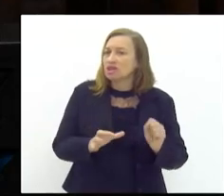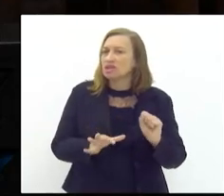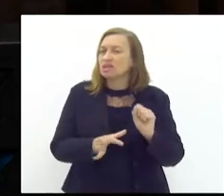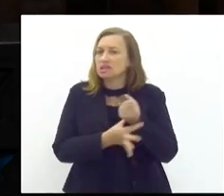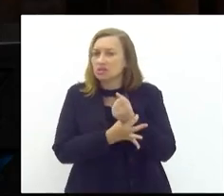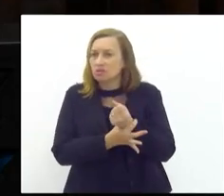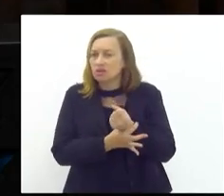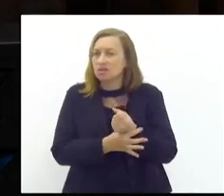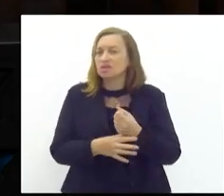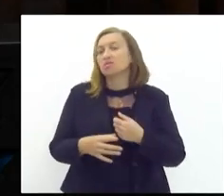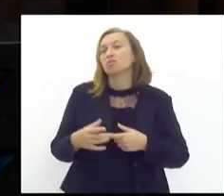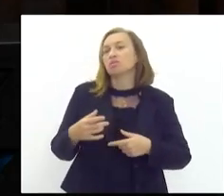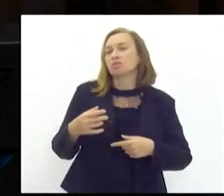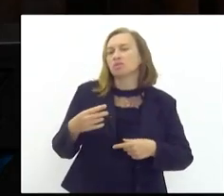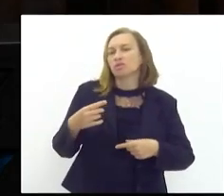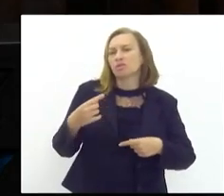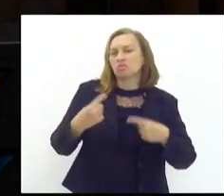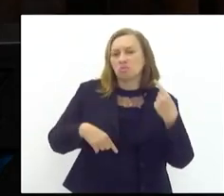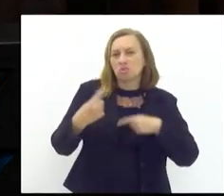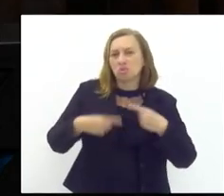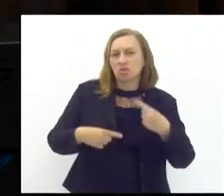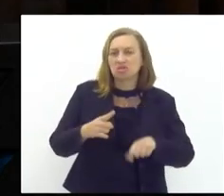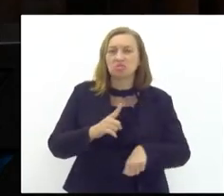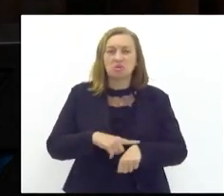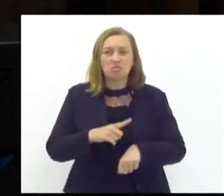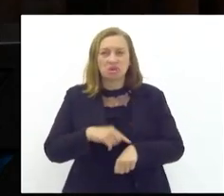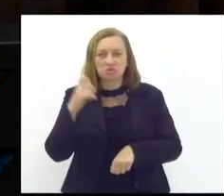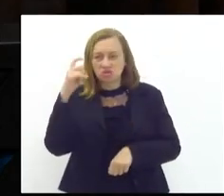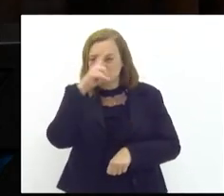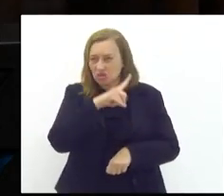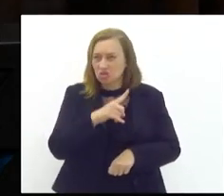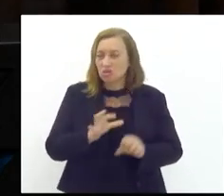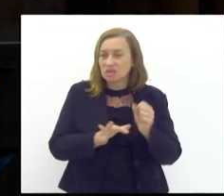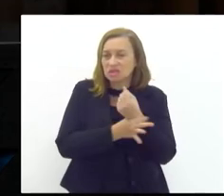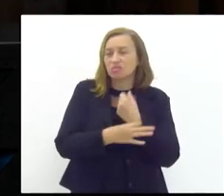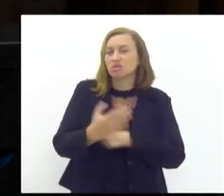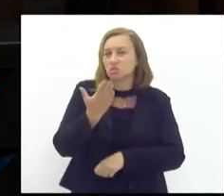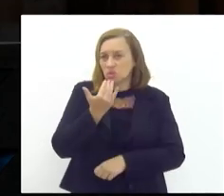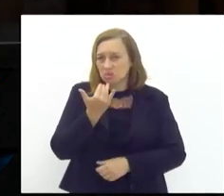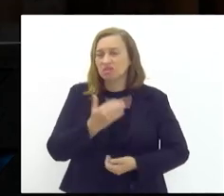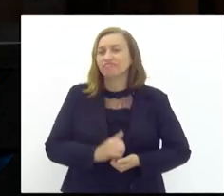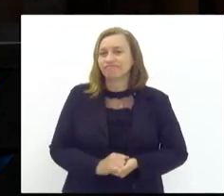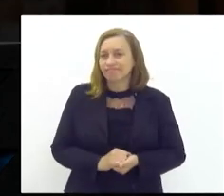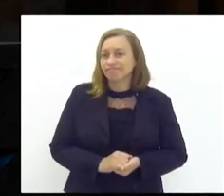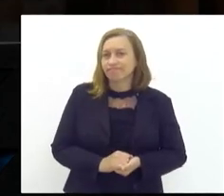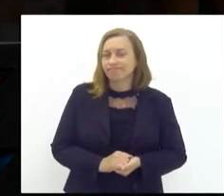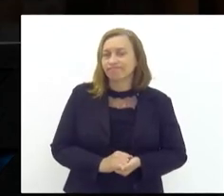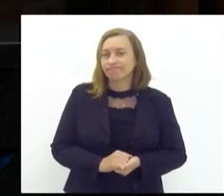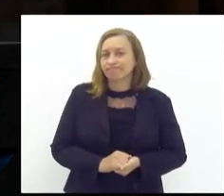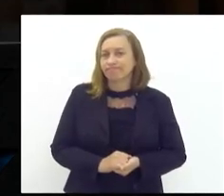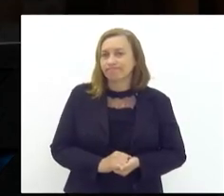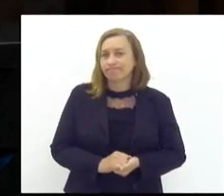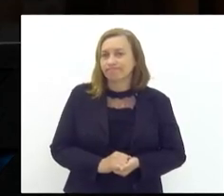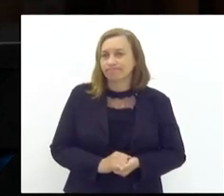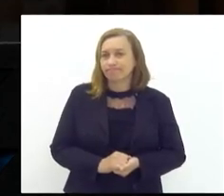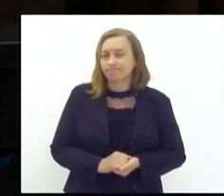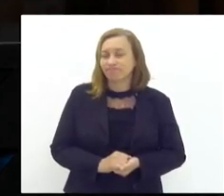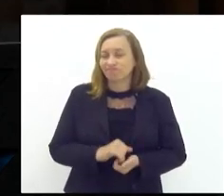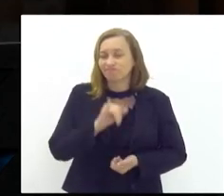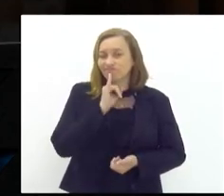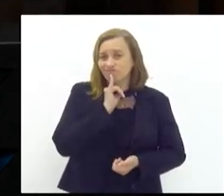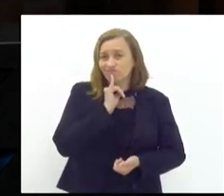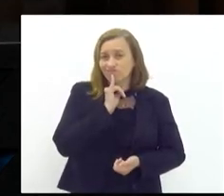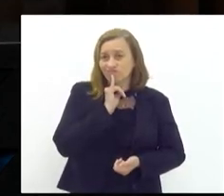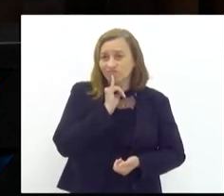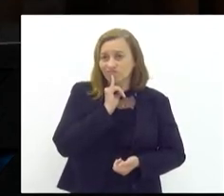e também um momento grave de insegurança alimentar não é à toa que infelizmente